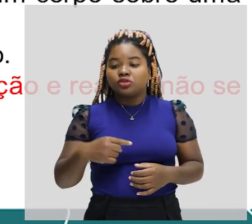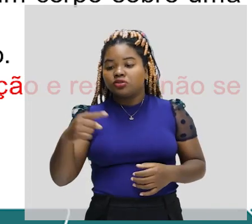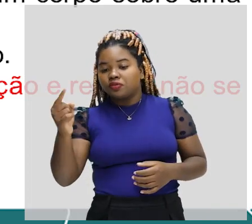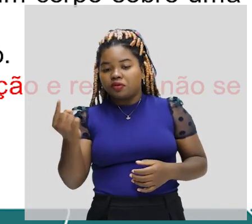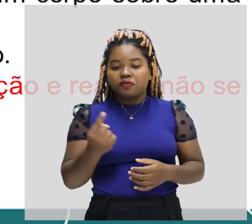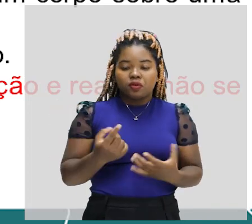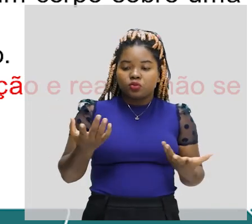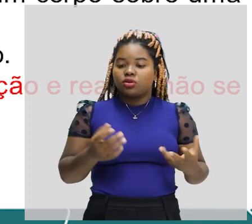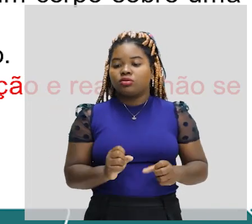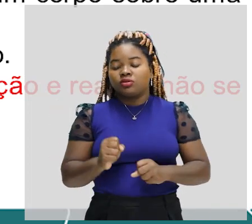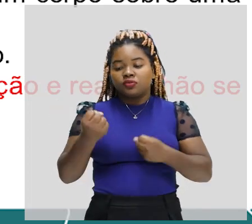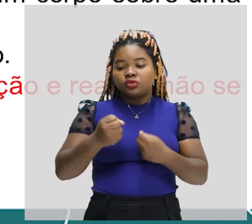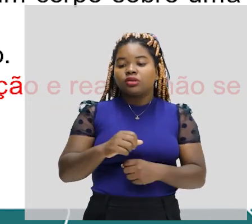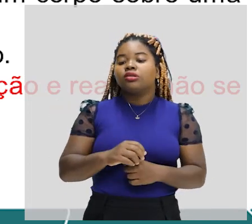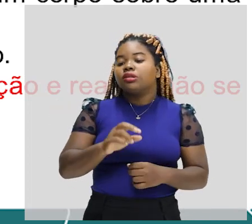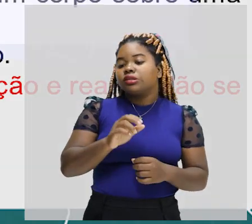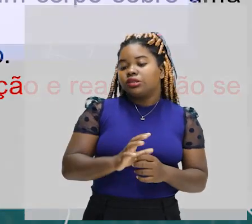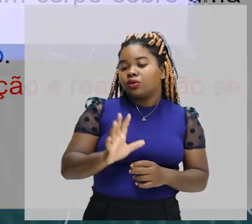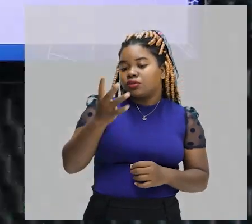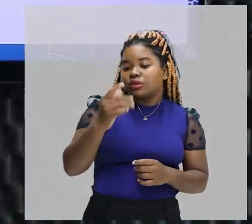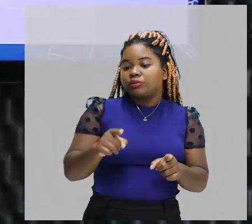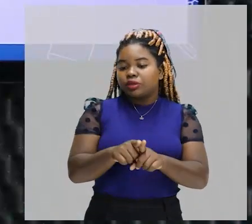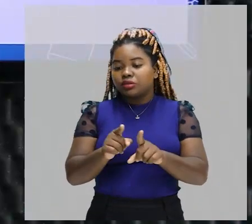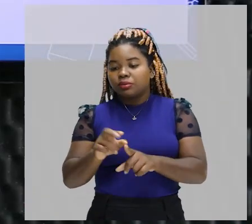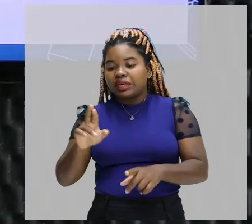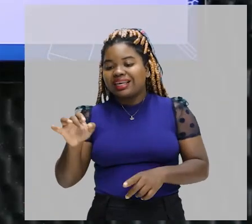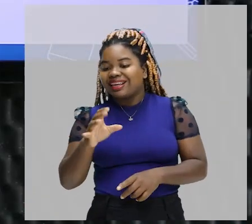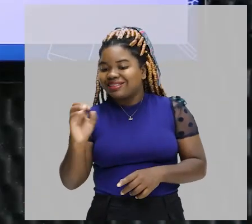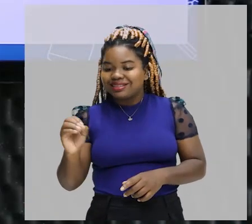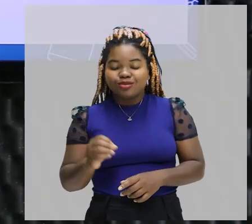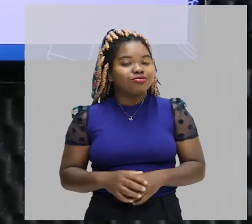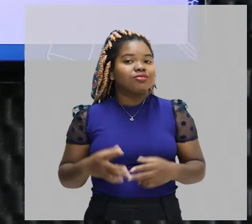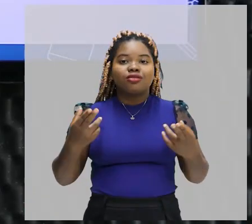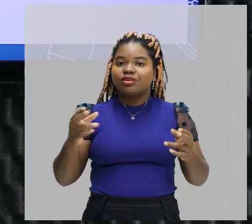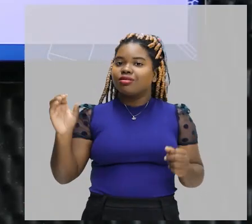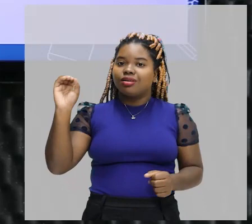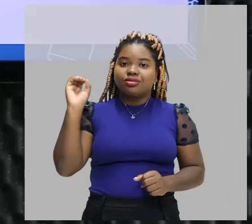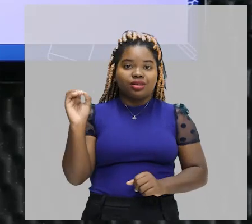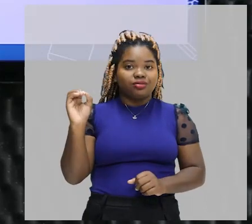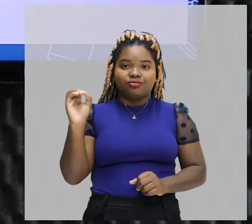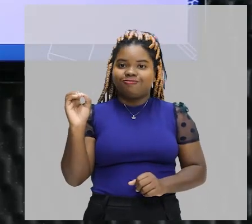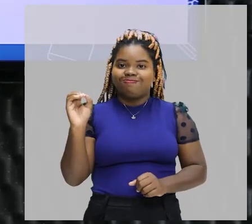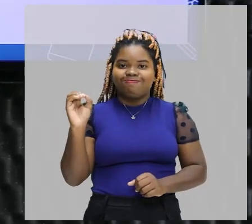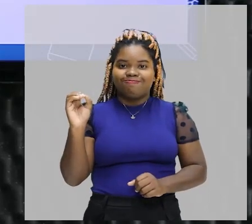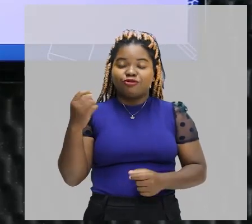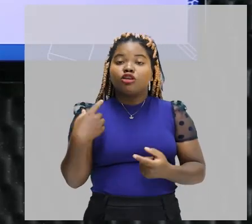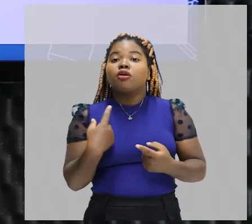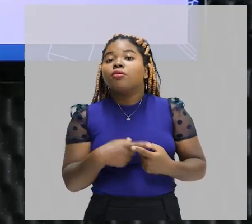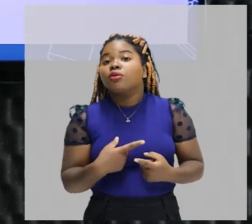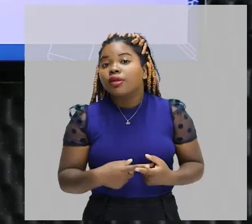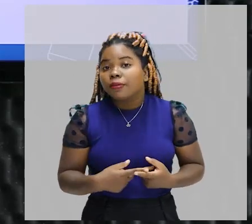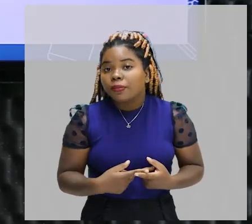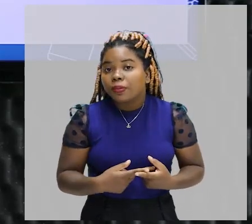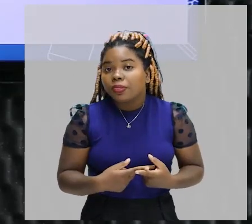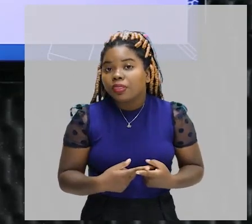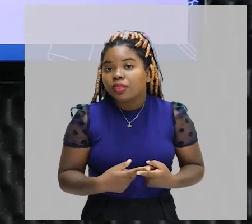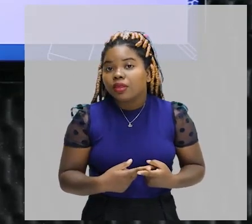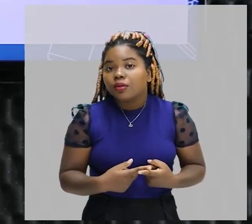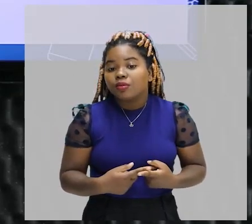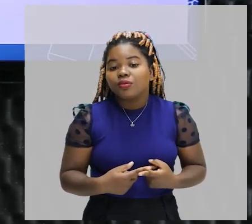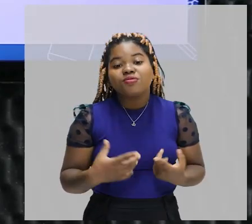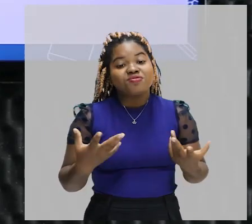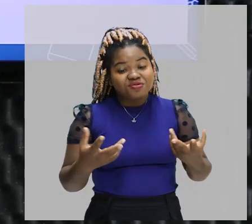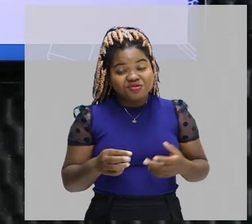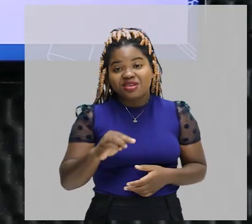se anulam, certo? E de fato elas não se anulam, certo? Não se anulam porque aplicados em